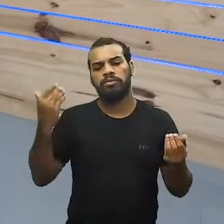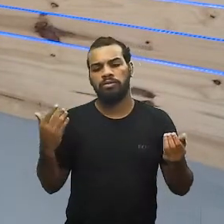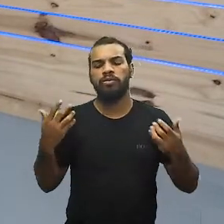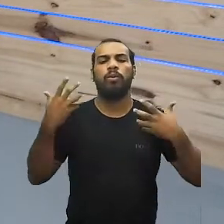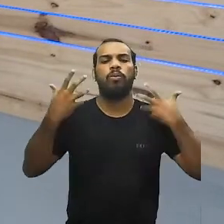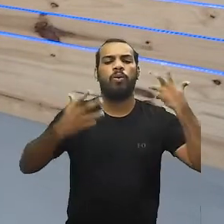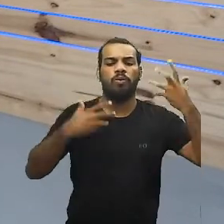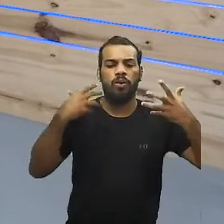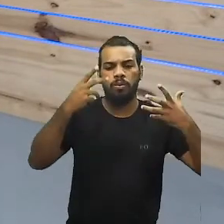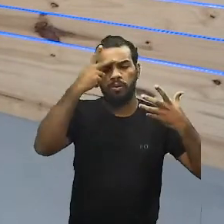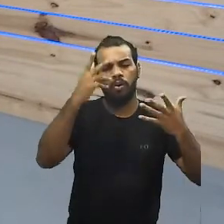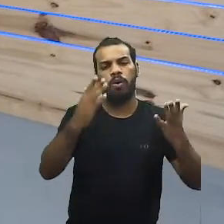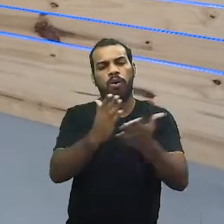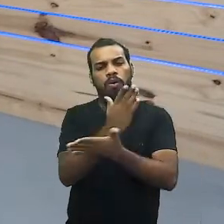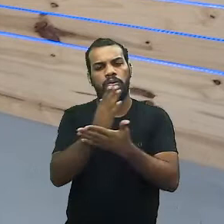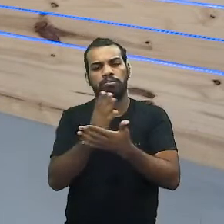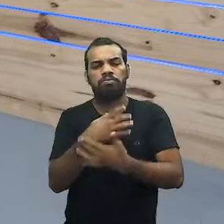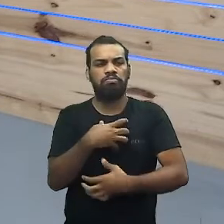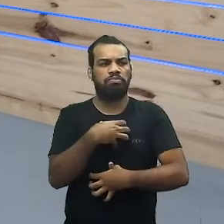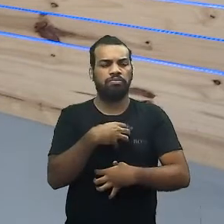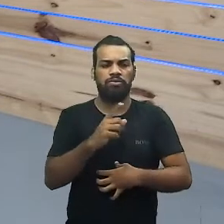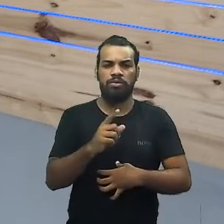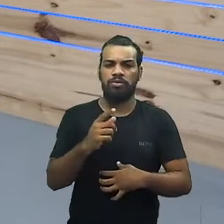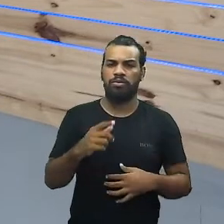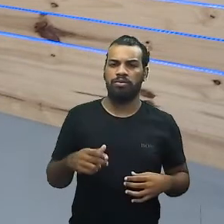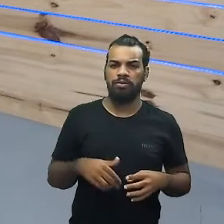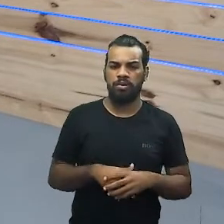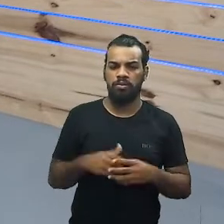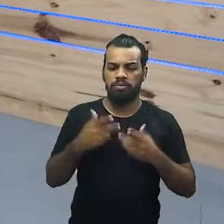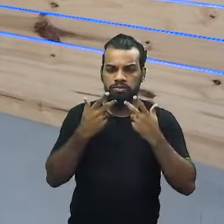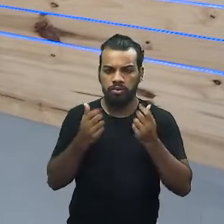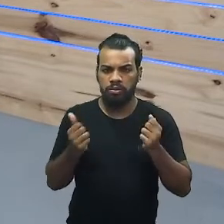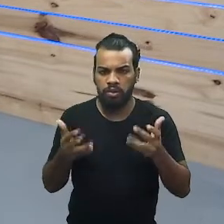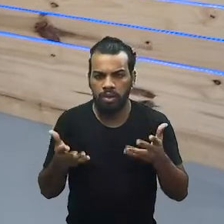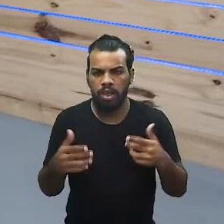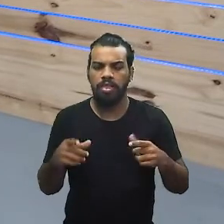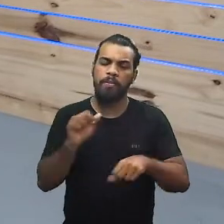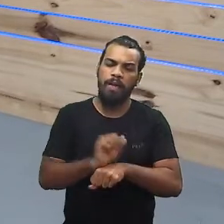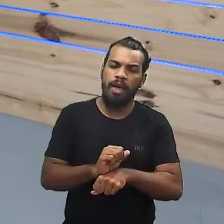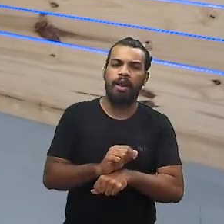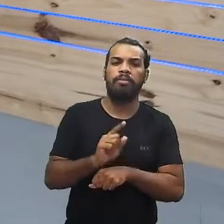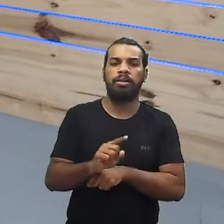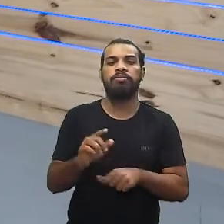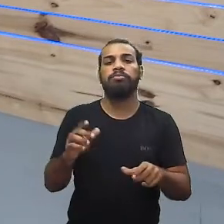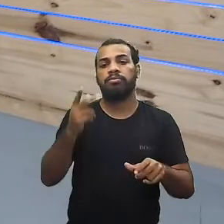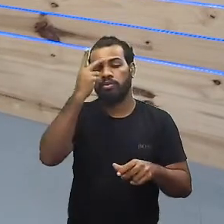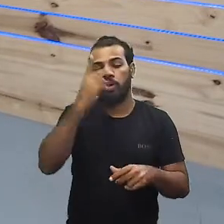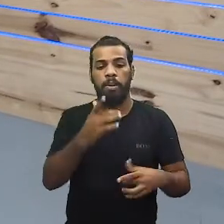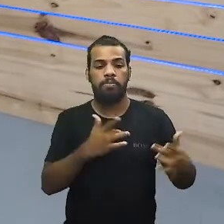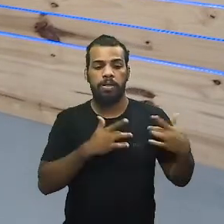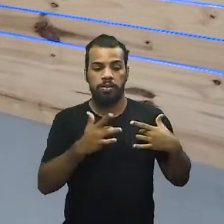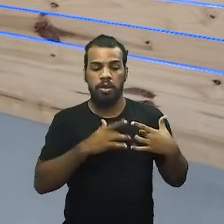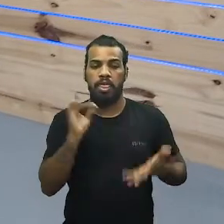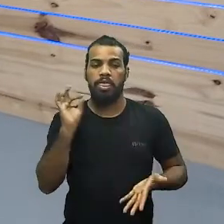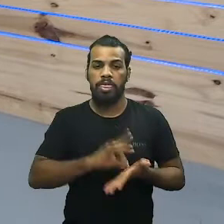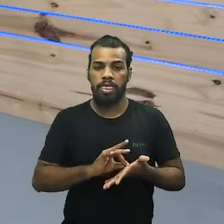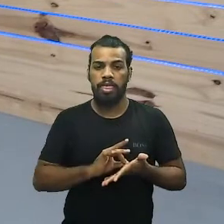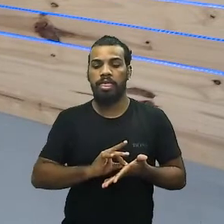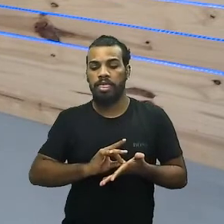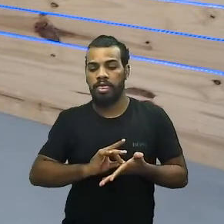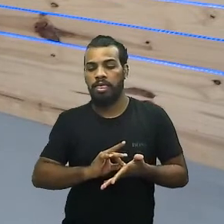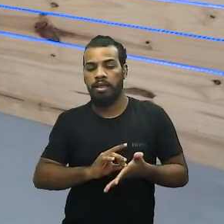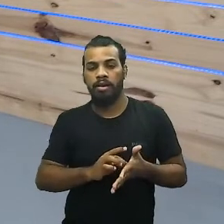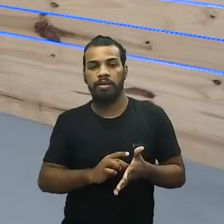musical, né? Que para algumas pessoas é sem sentido, as pessoas estão falando do nada, param e começam a cantar, mas enfim, tem pessoas que são apaixonadas, que realmente é uma obra que